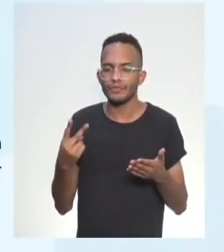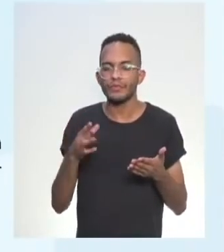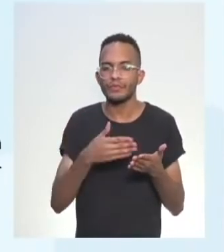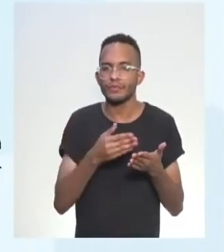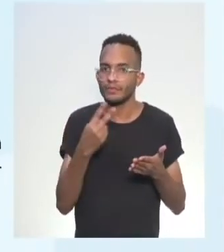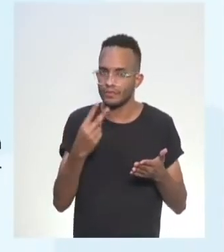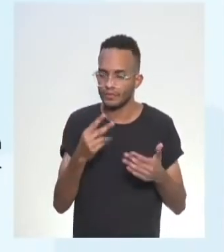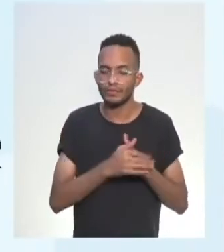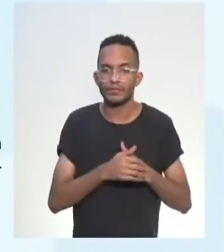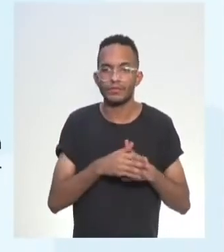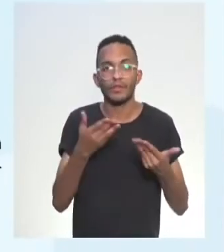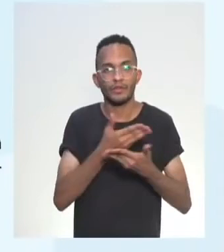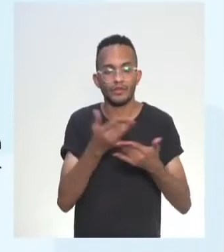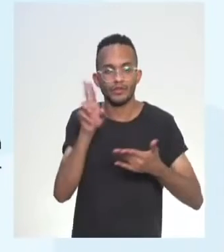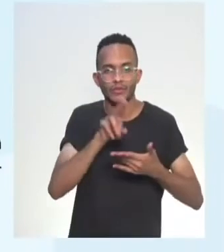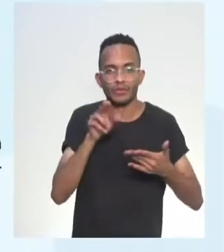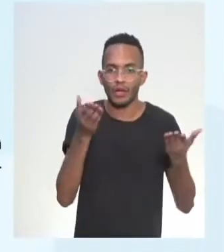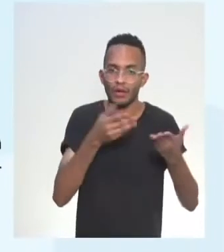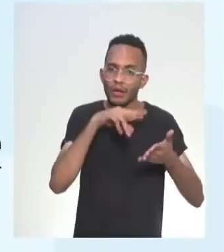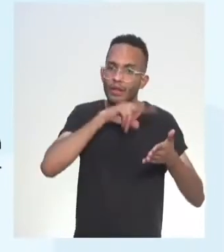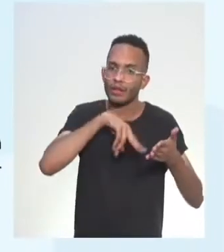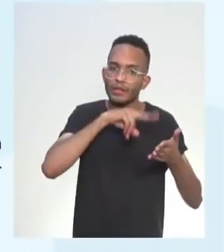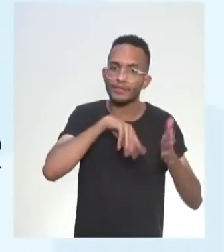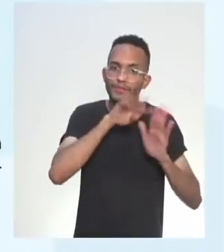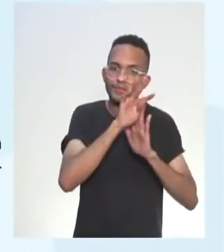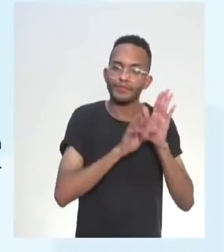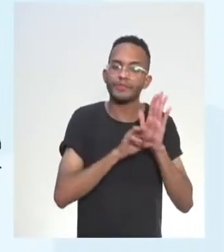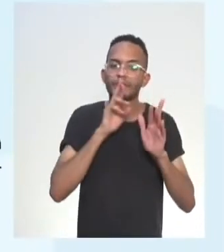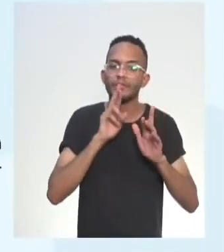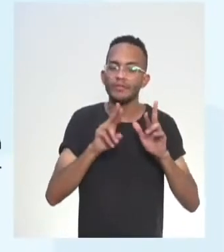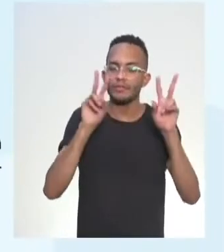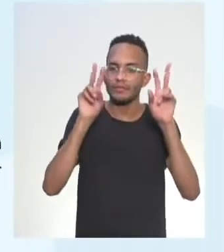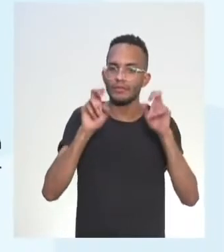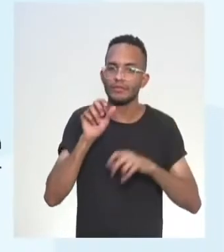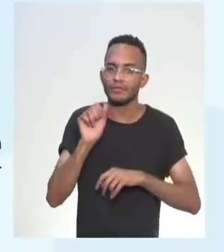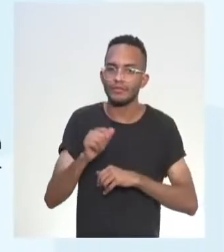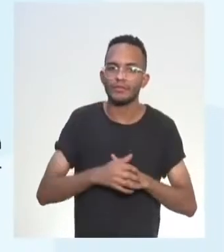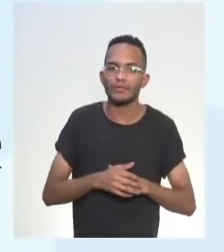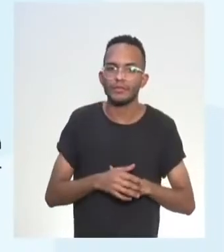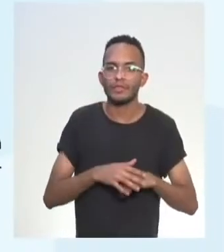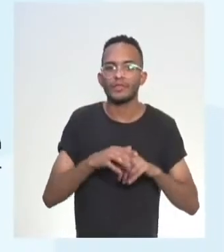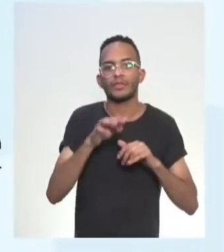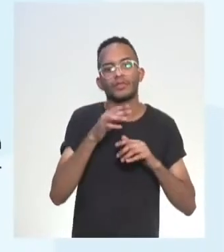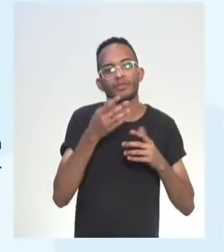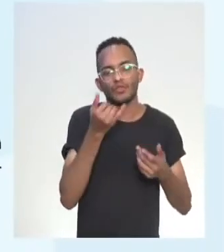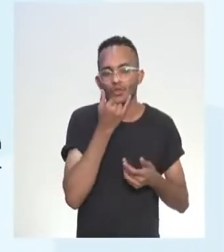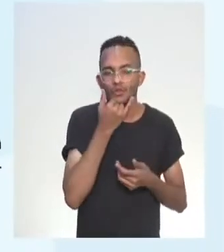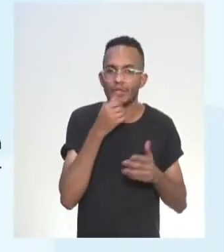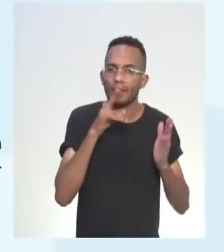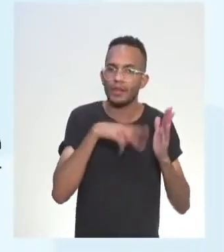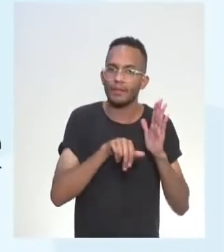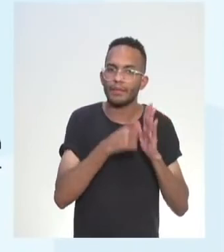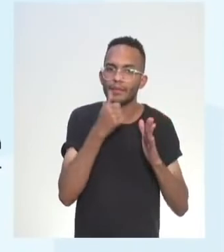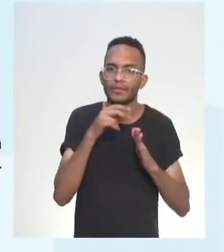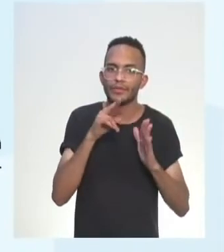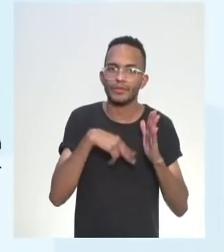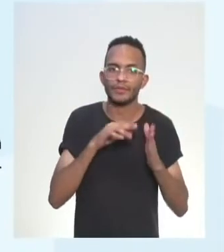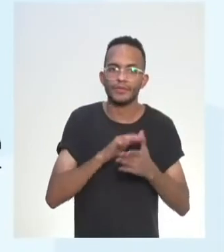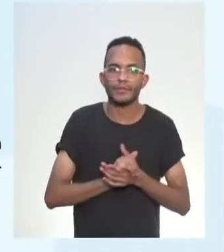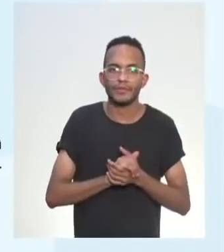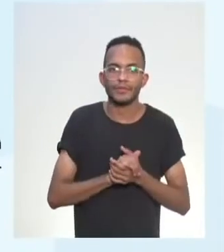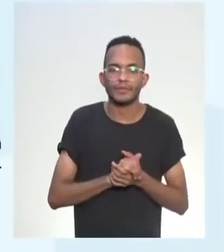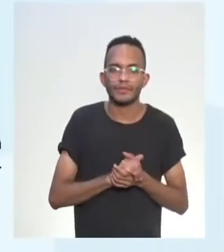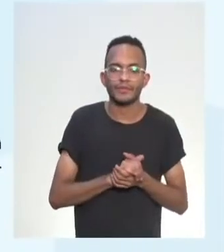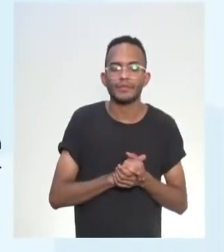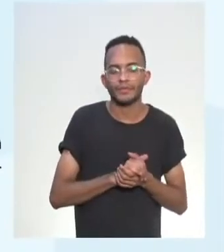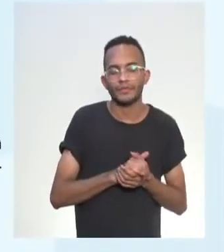agora. Então, leia o texto e responda a questão. Aliás, desculpa, vamos ler primeiro o texto, né? Então, nós temos